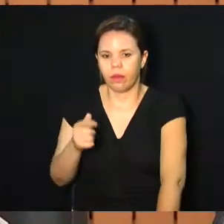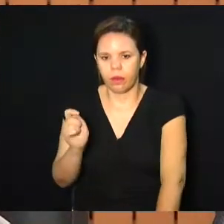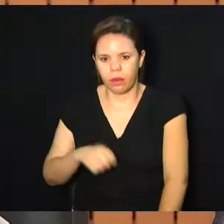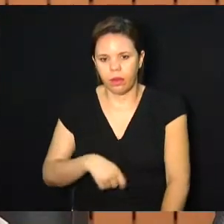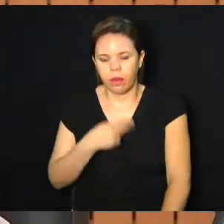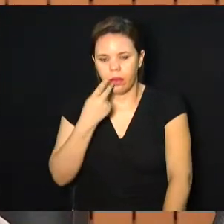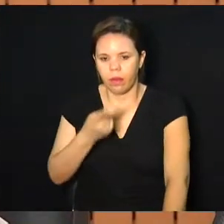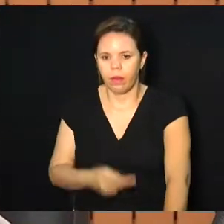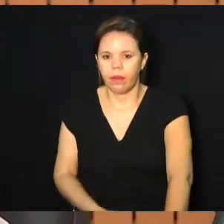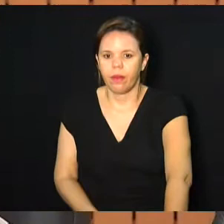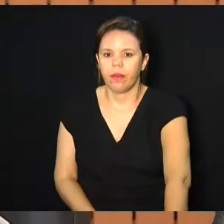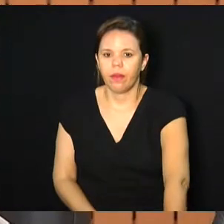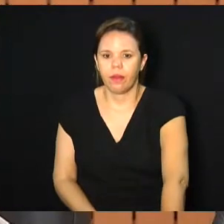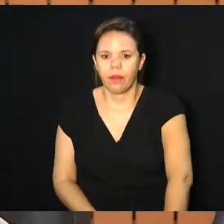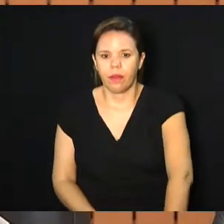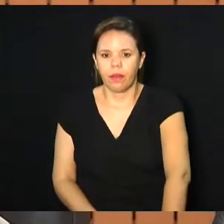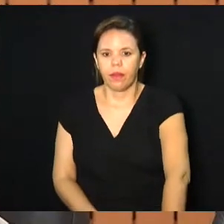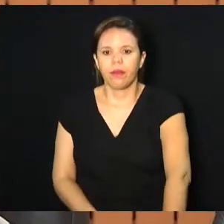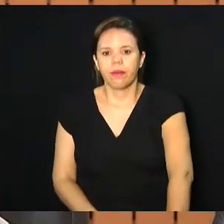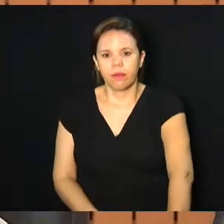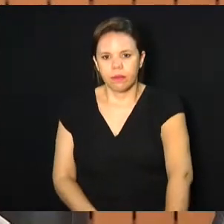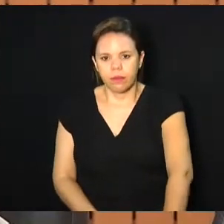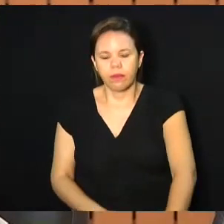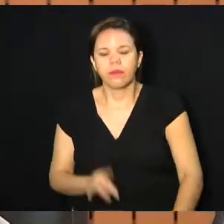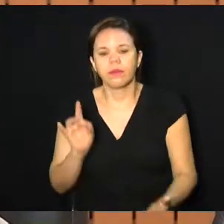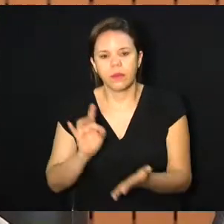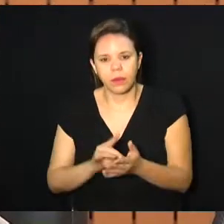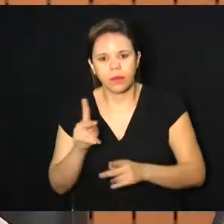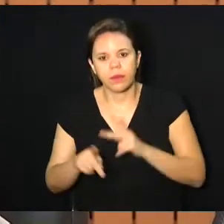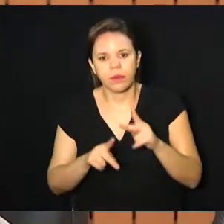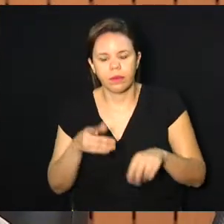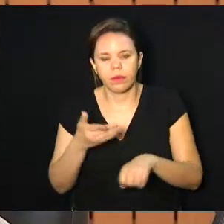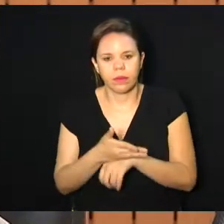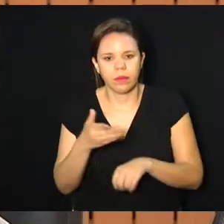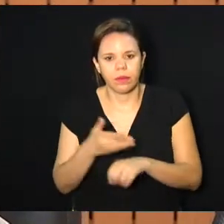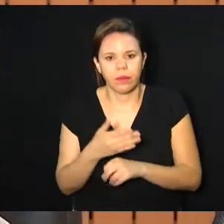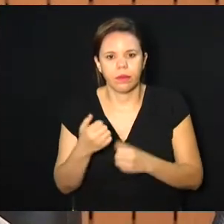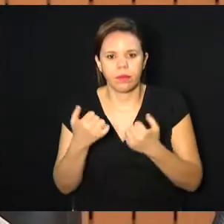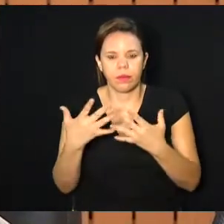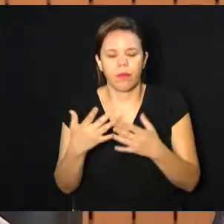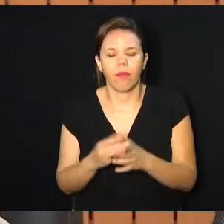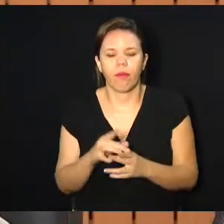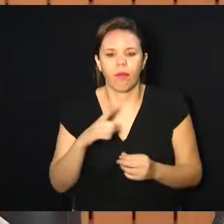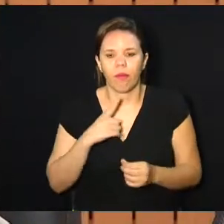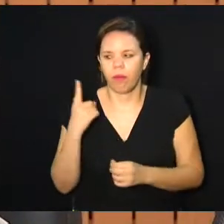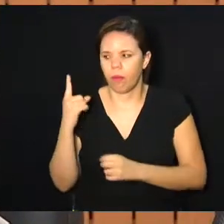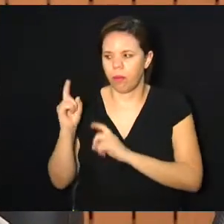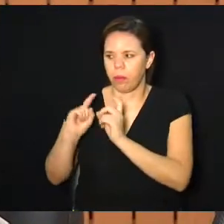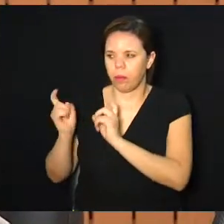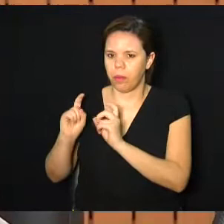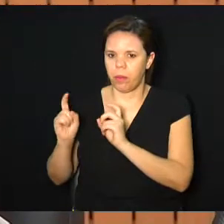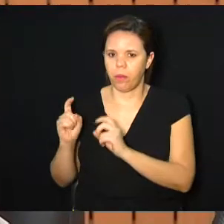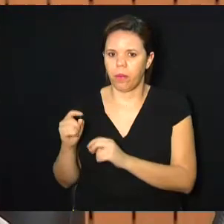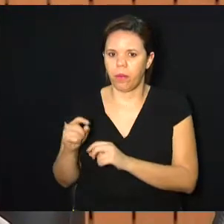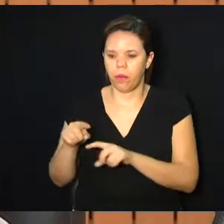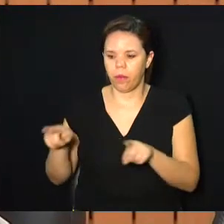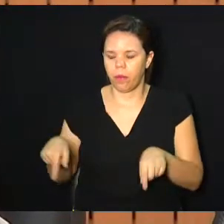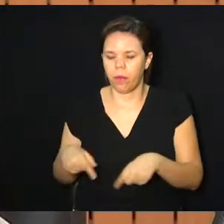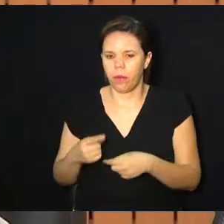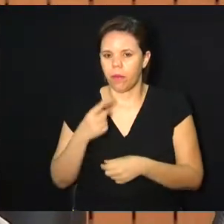falar. Realmente, participação popular até hoje não teve. Teve uma audiência no Salão Vermelho, acho que em